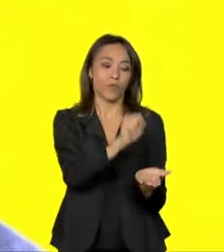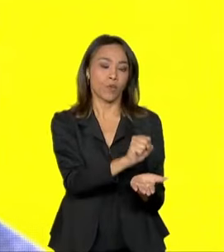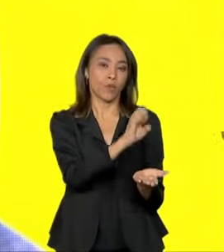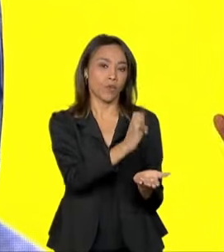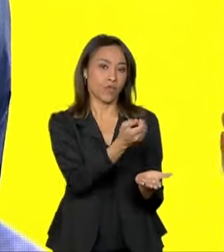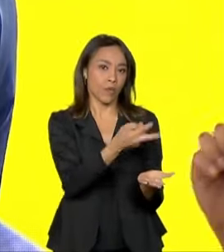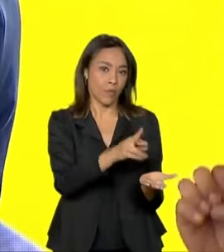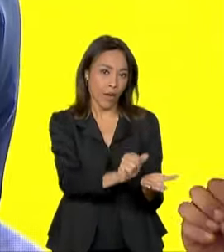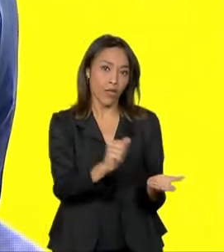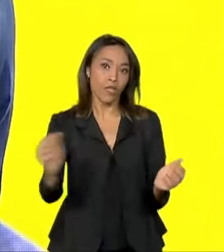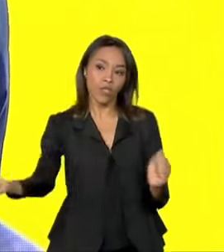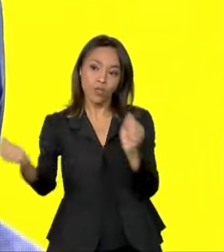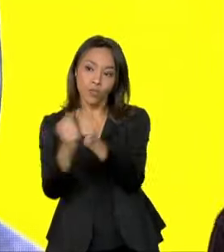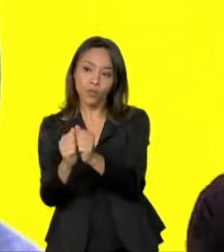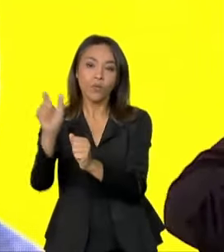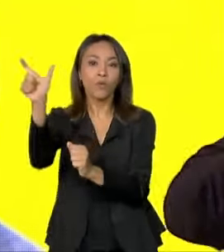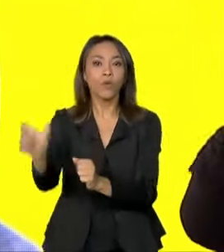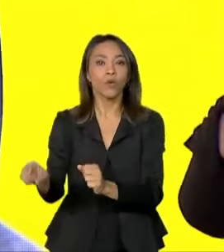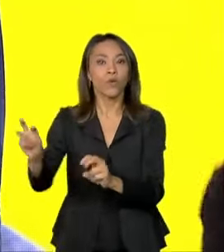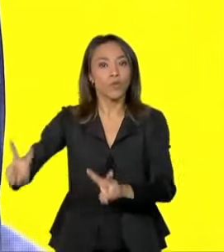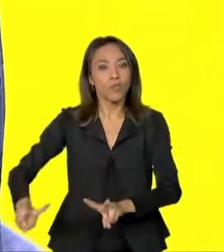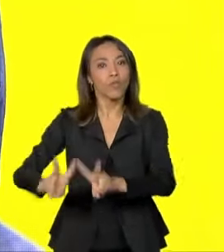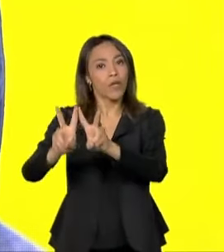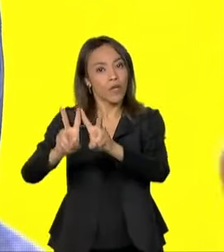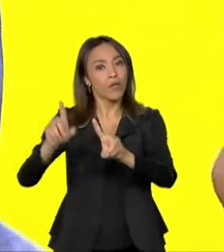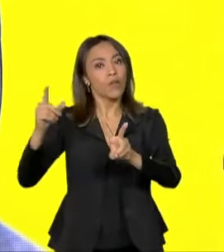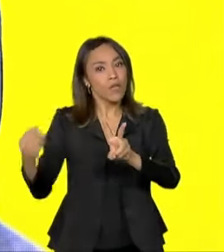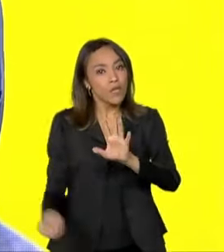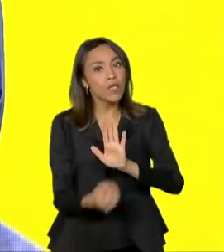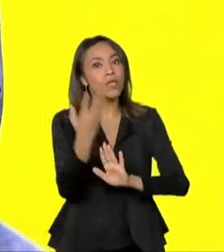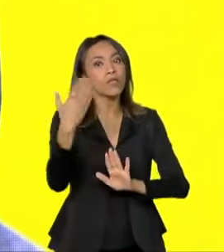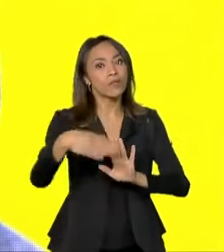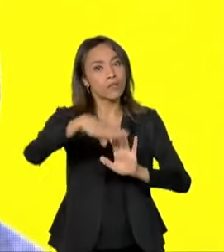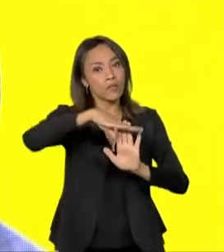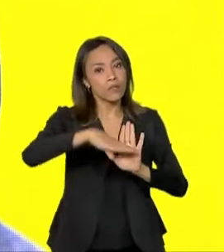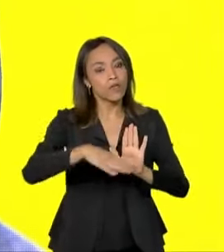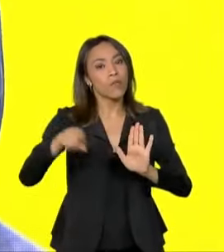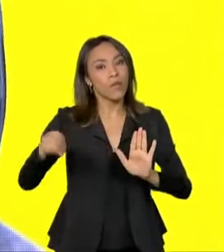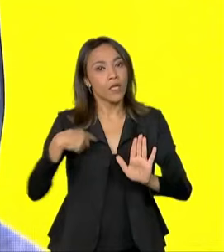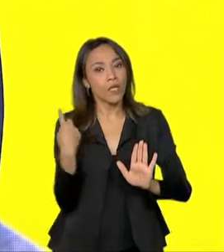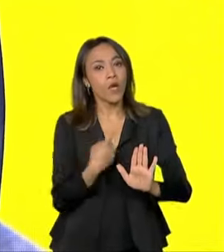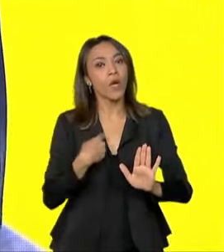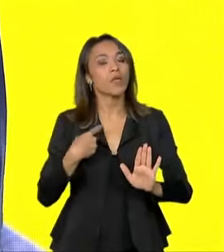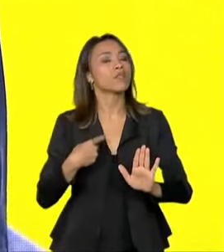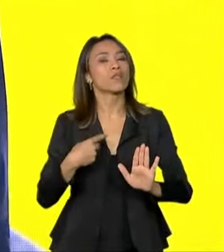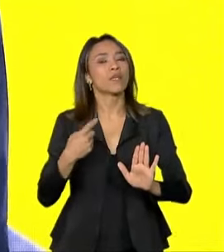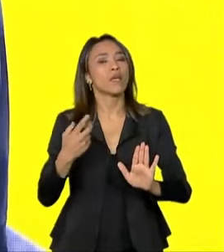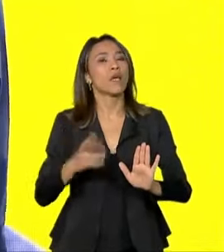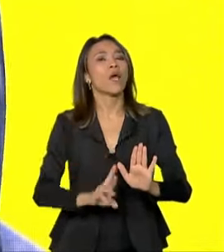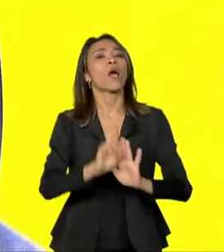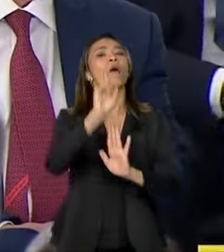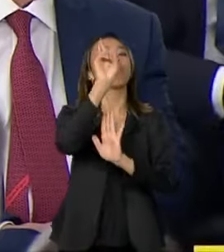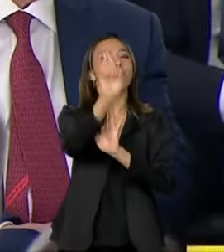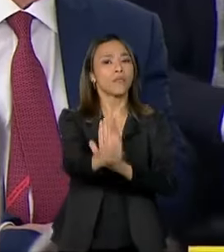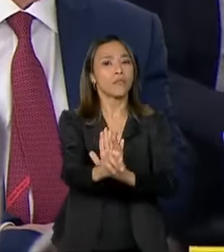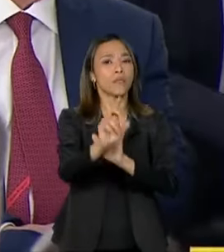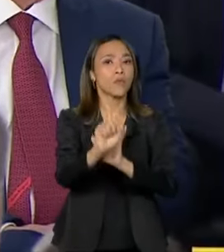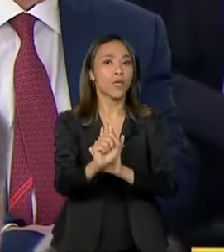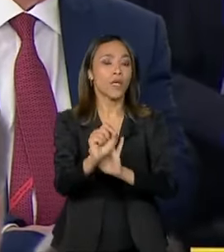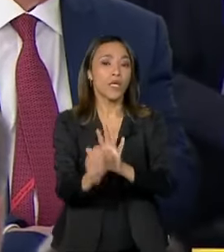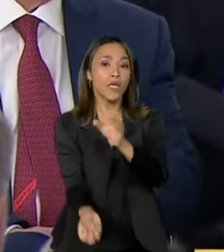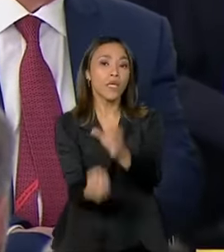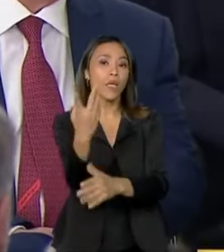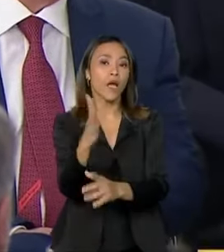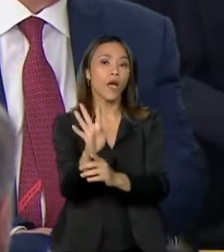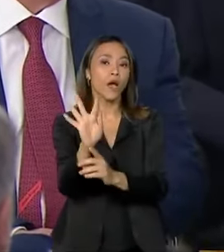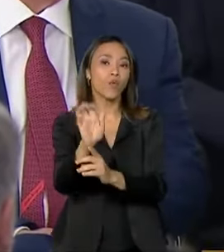no Acredita, para poder trazer daquilo que representamos um fundo garantidor que é o maior da